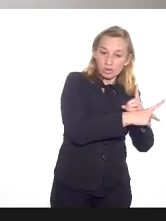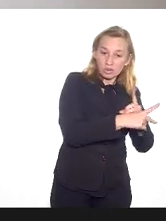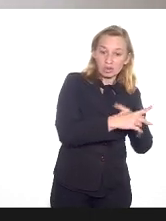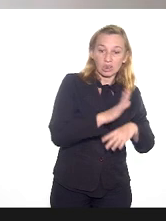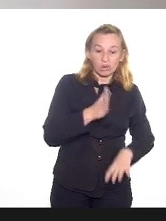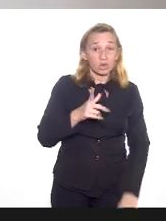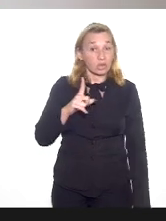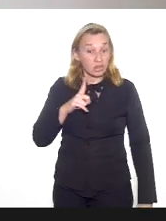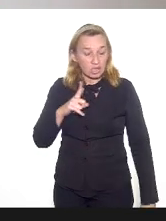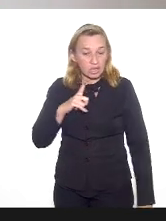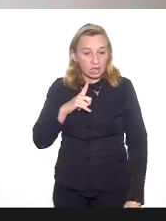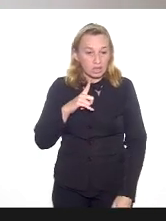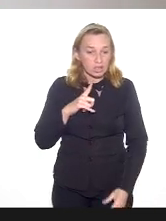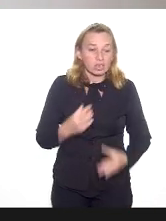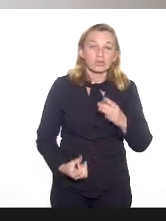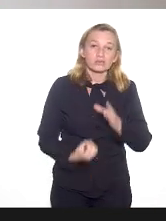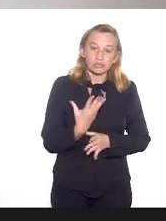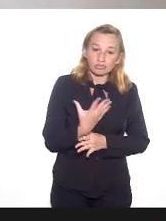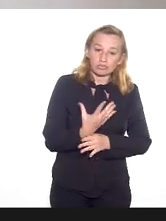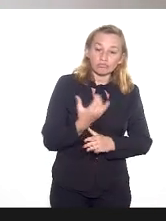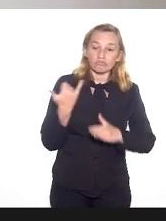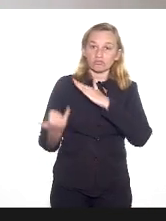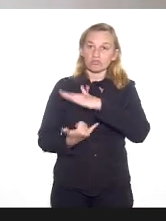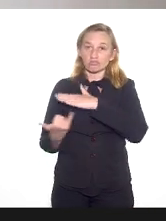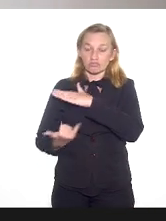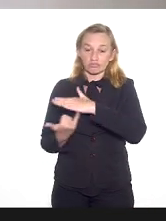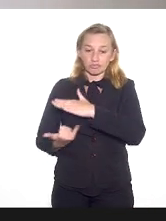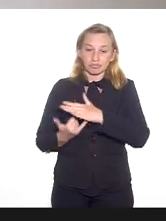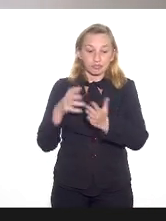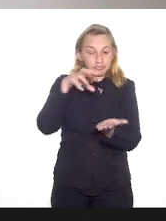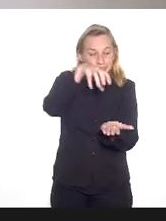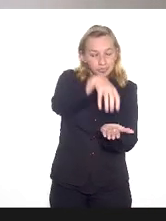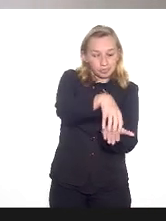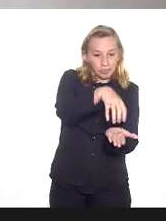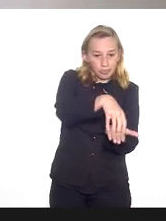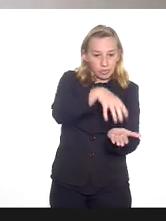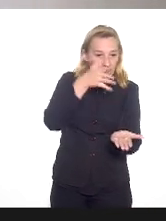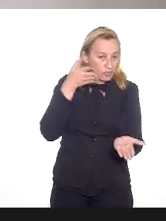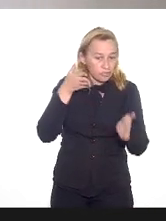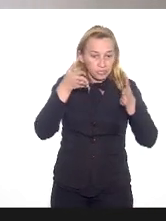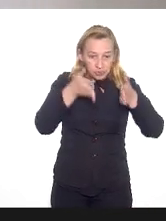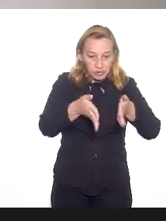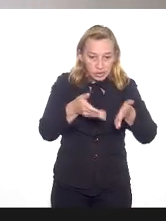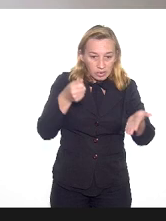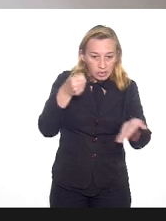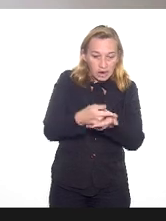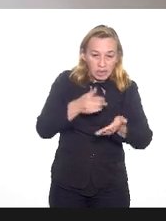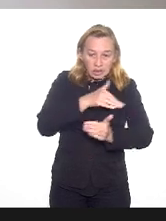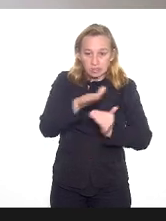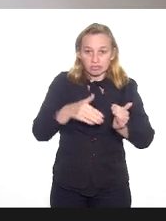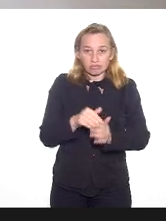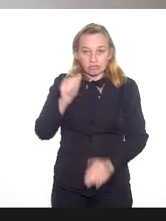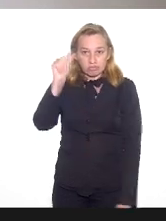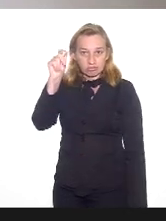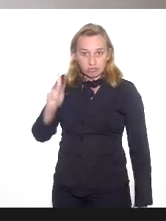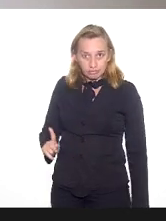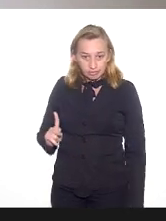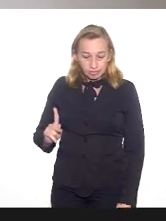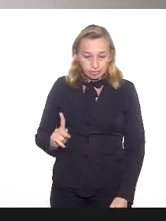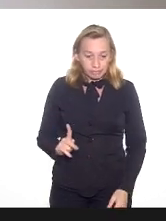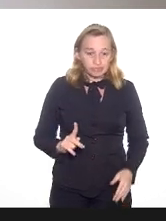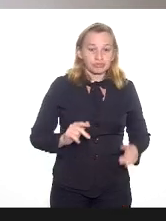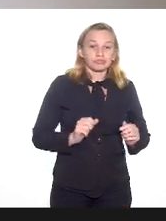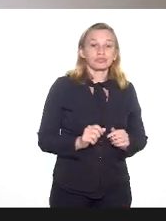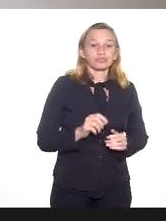existir, é criada uma instituição que centraliza o pagamento de todos os aposentados. Com isso, o